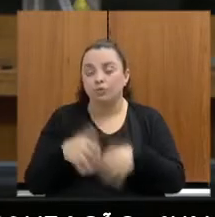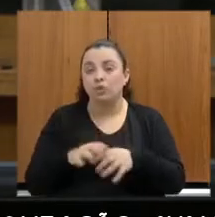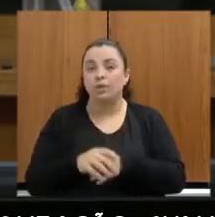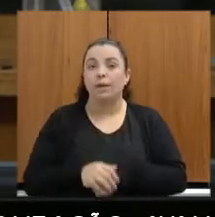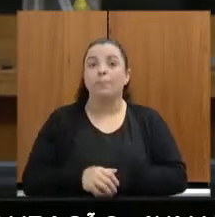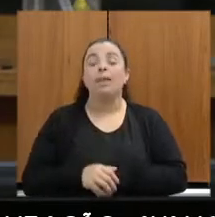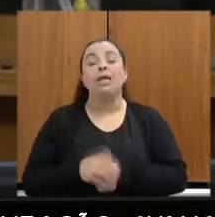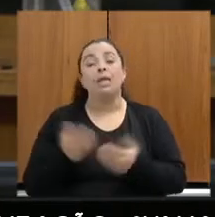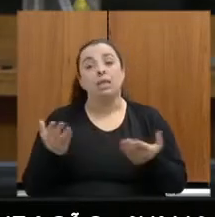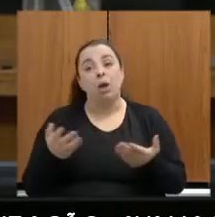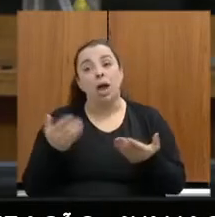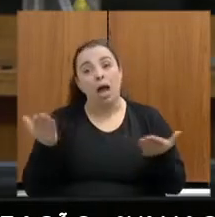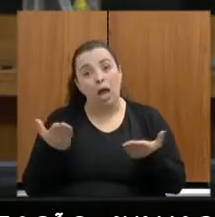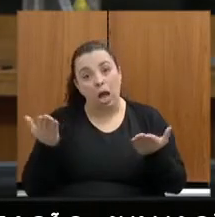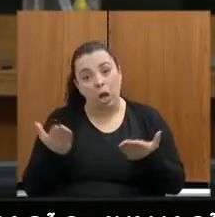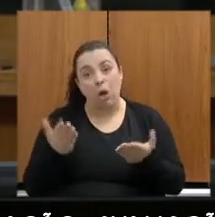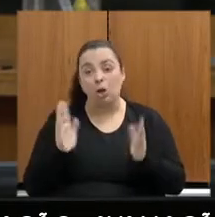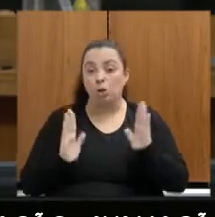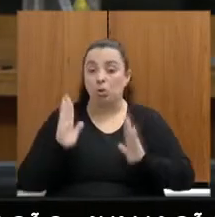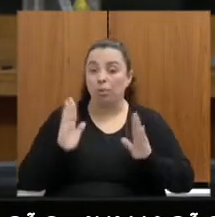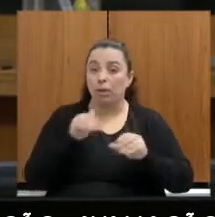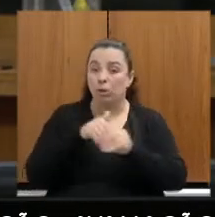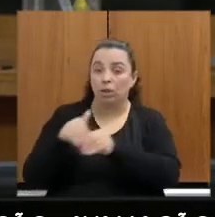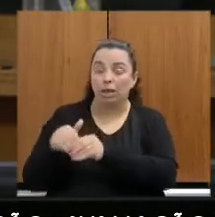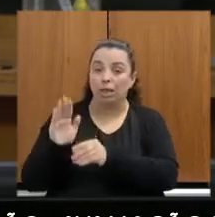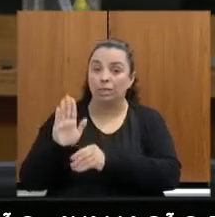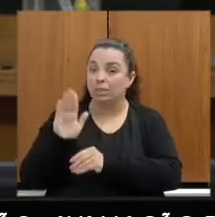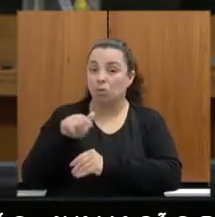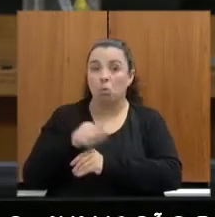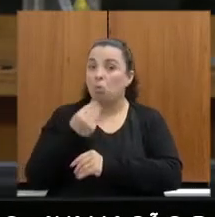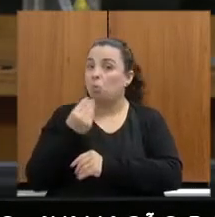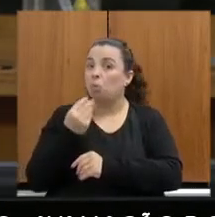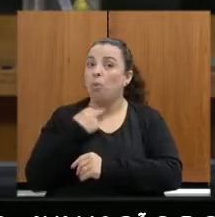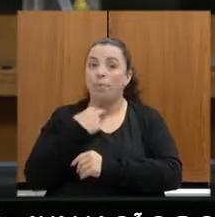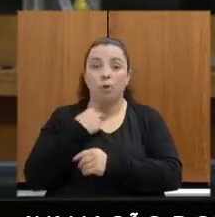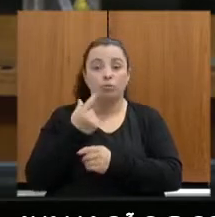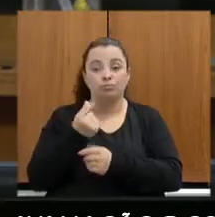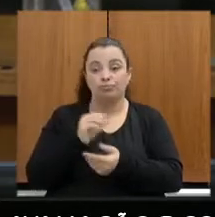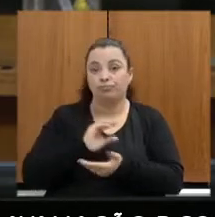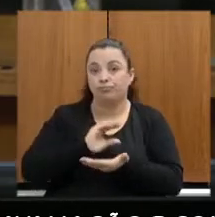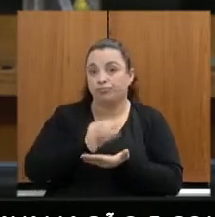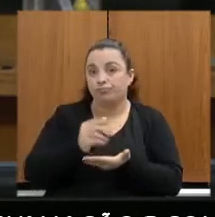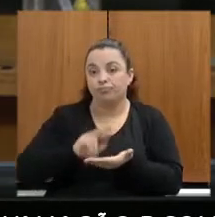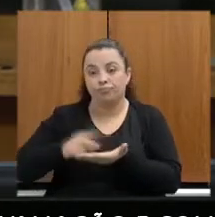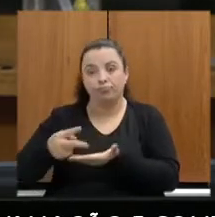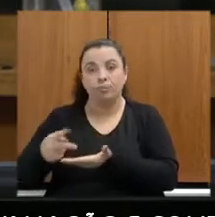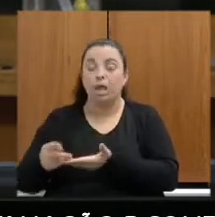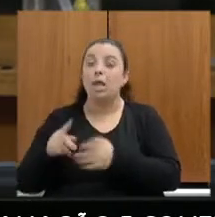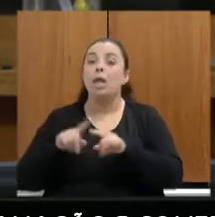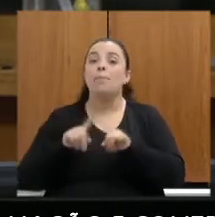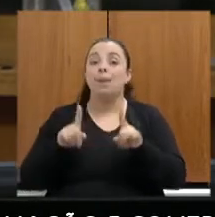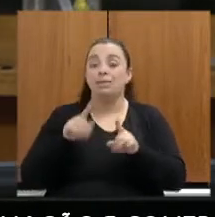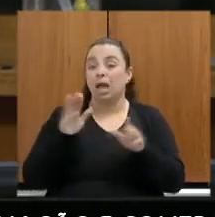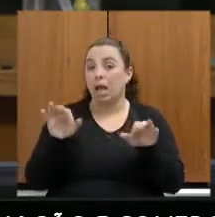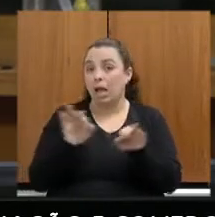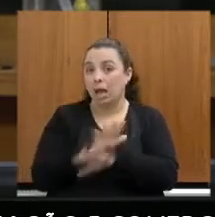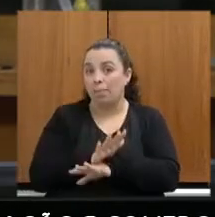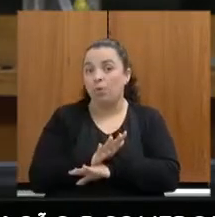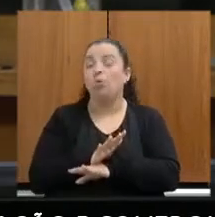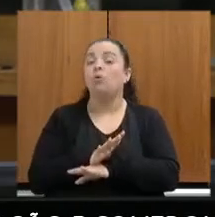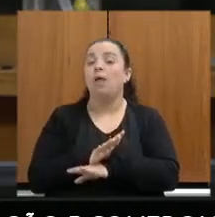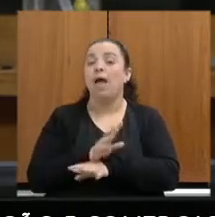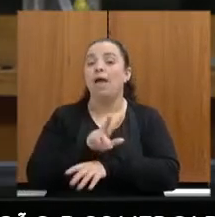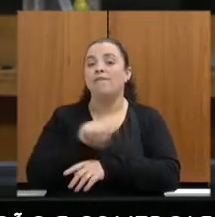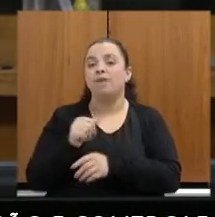repasse agora no período eleitoral Assim que passar essa época Triângulo do Sul Uberaba já tem o SAMU vai